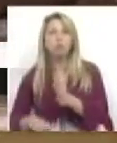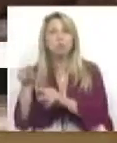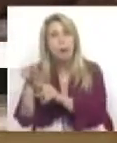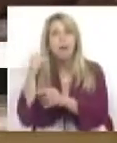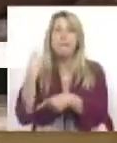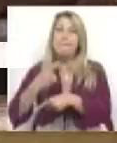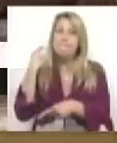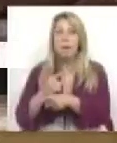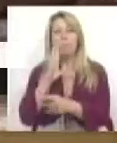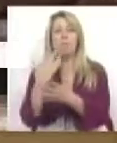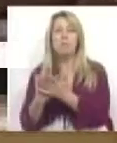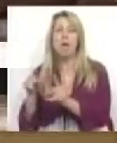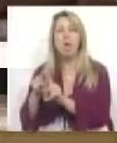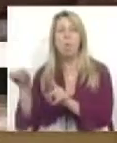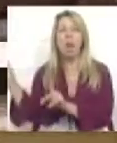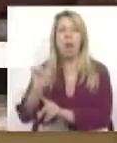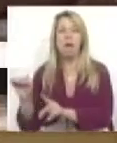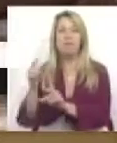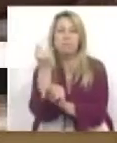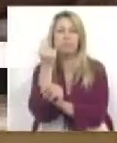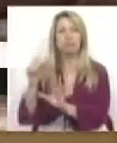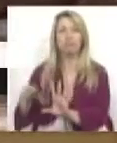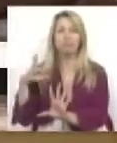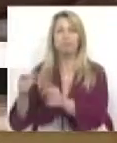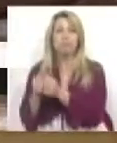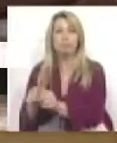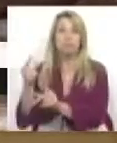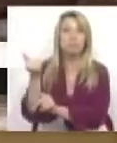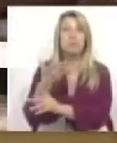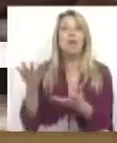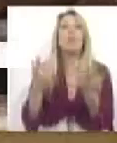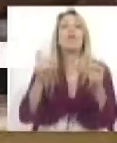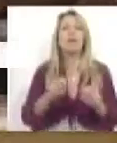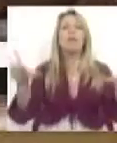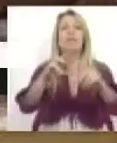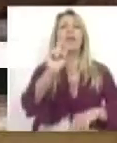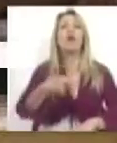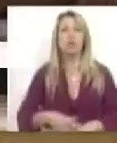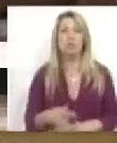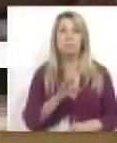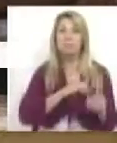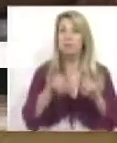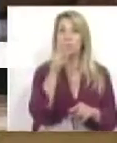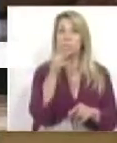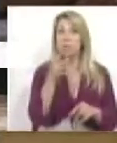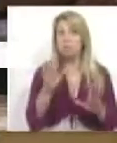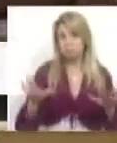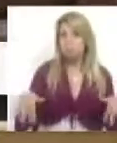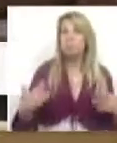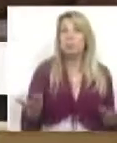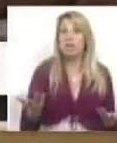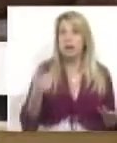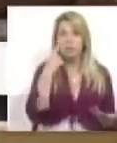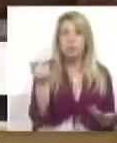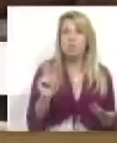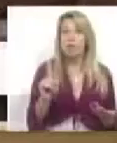para fazer lavagem de capitais e branqueamento de capitais. Qual é a novidade, senhores deputados? Não conhecemos por acaso a